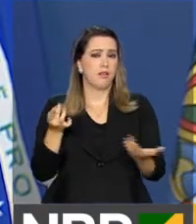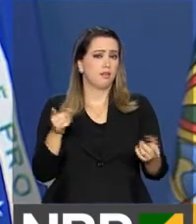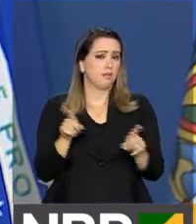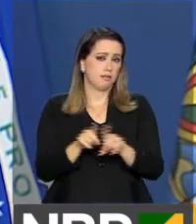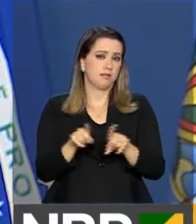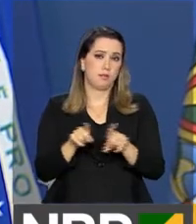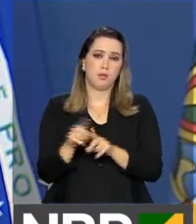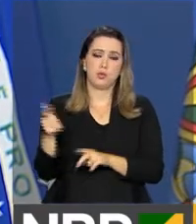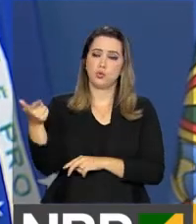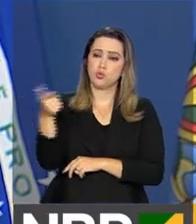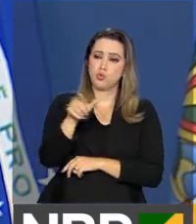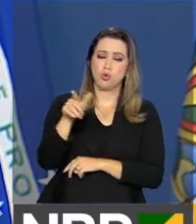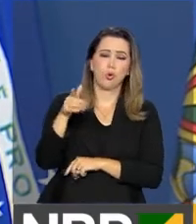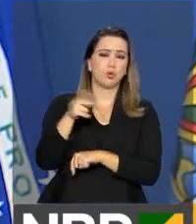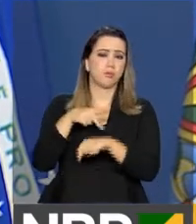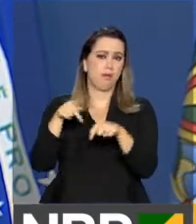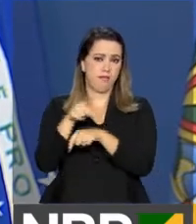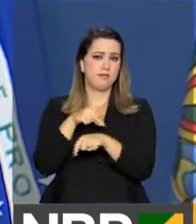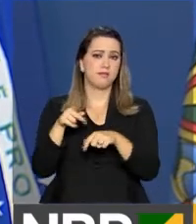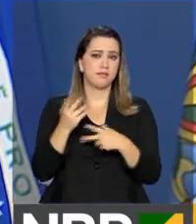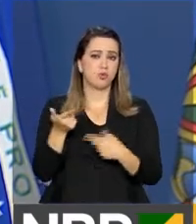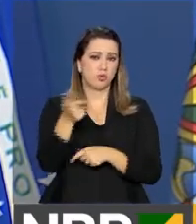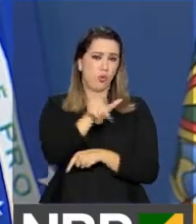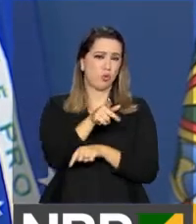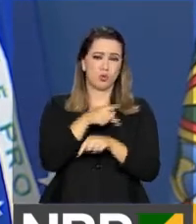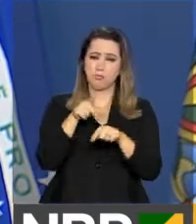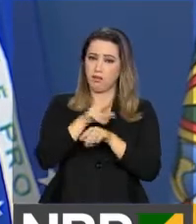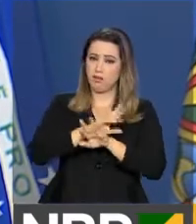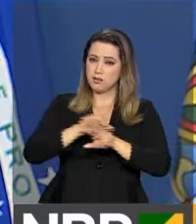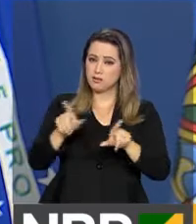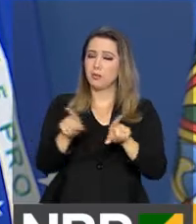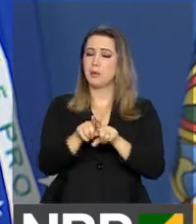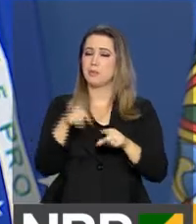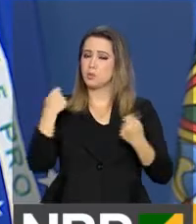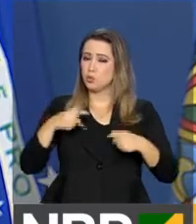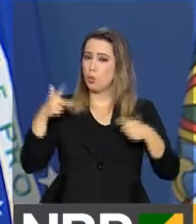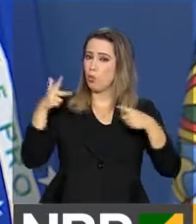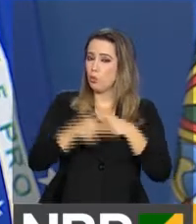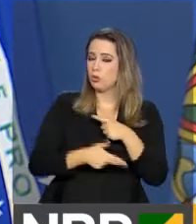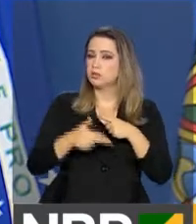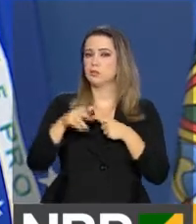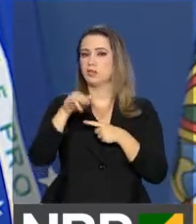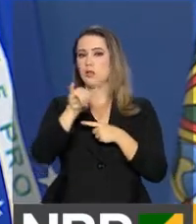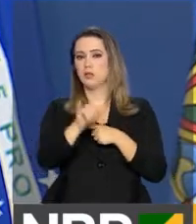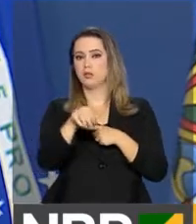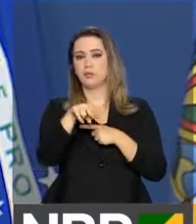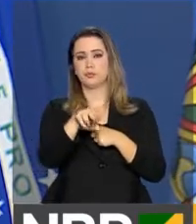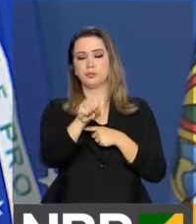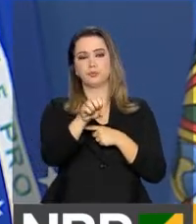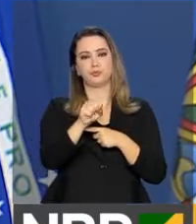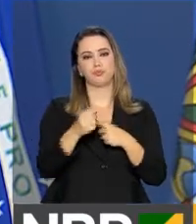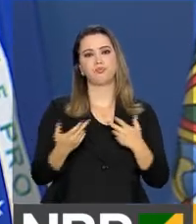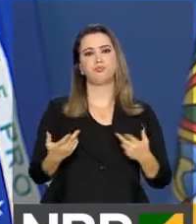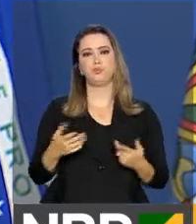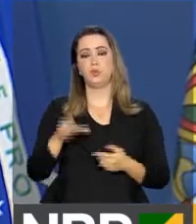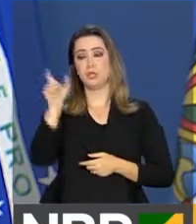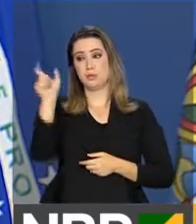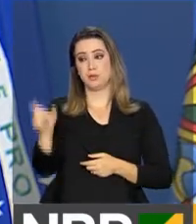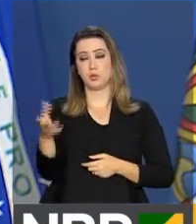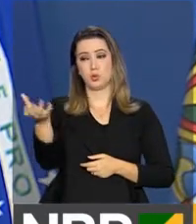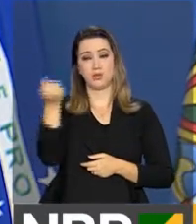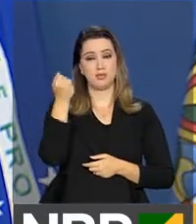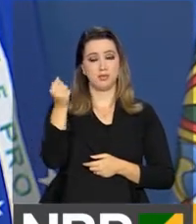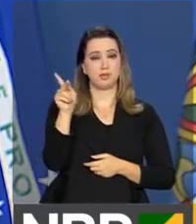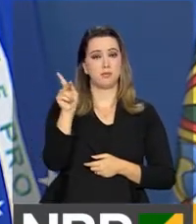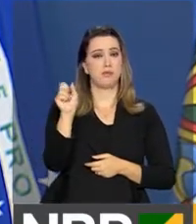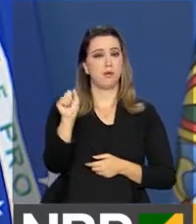que tiveram que fazer cortes substanciosos na previdência social portanto dos aposentados dos